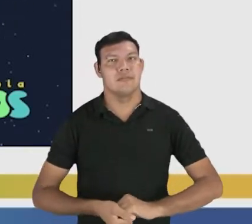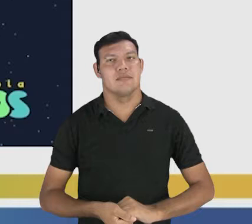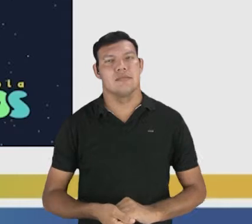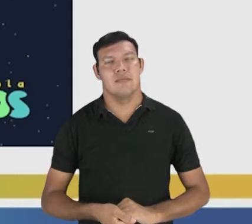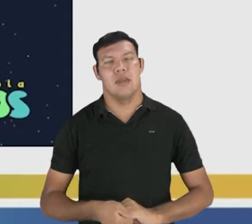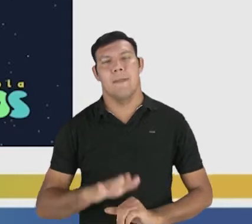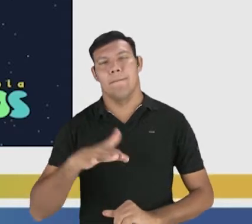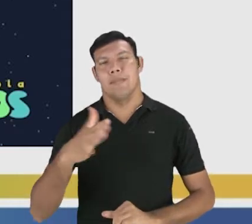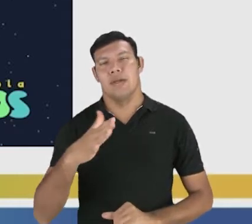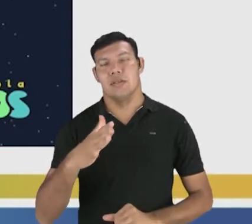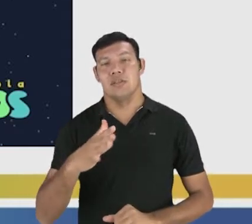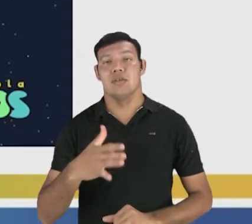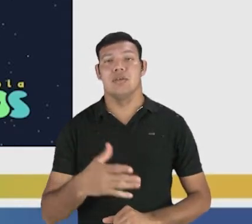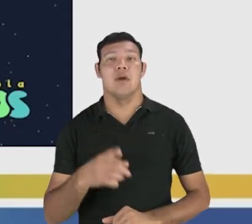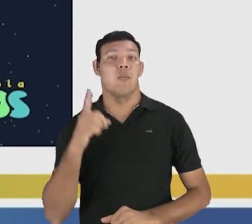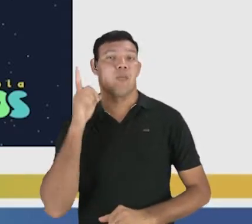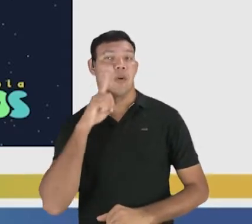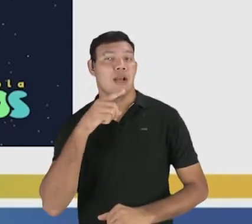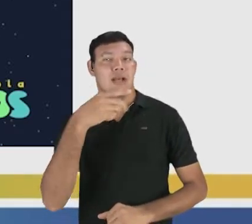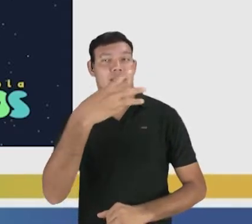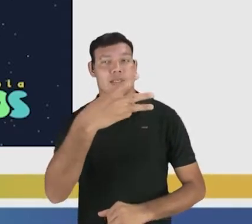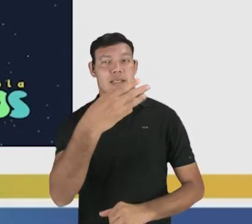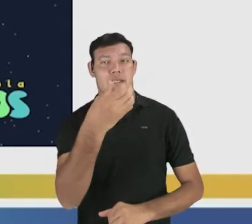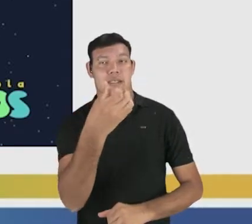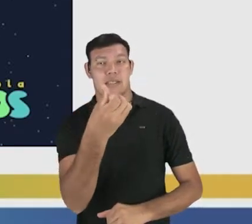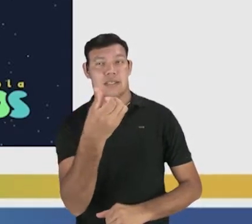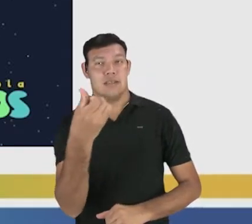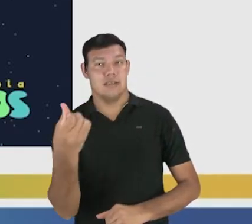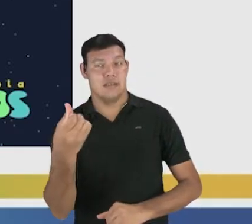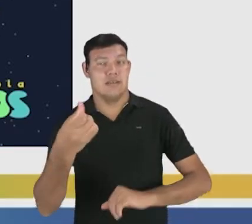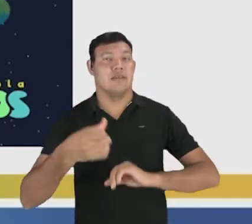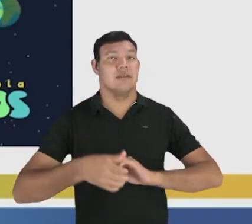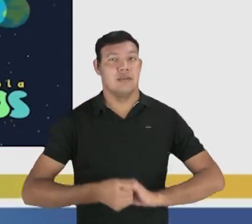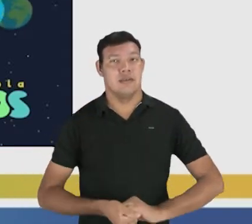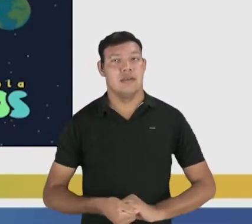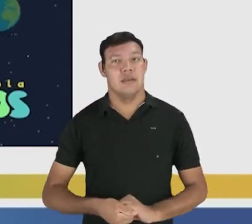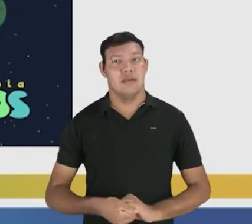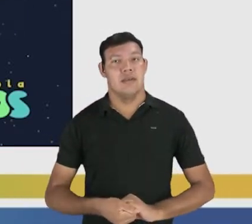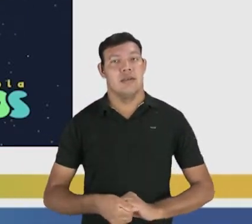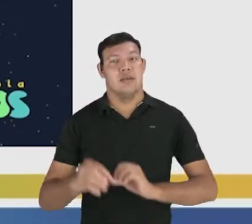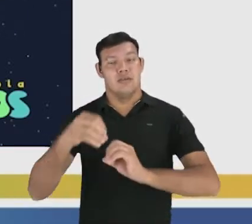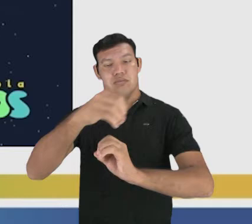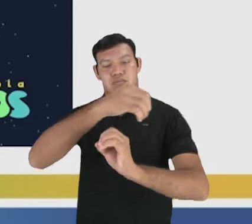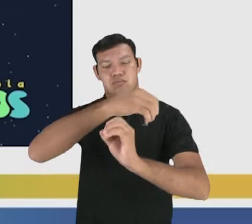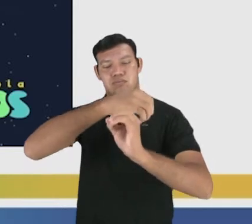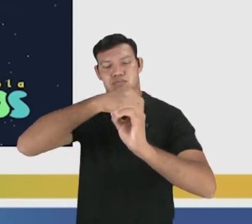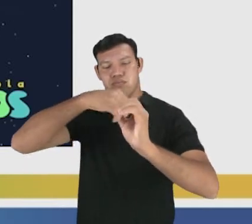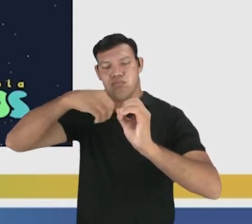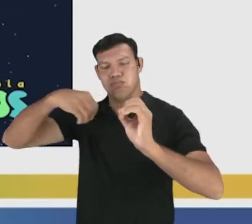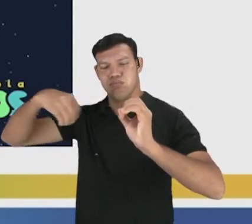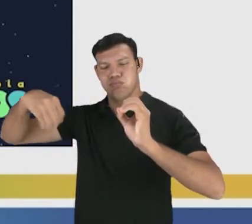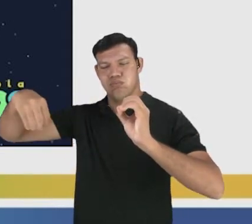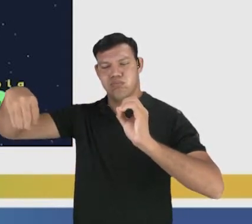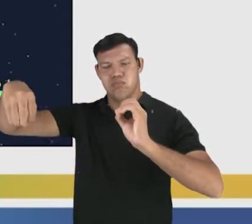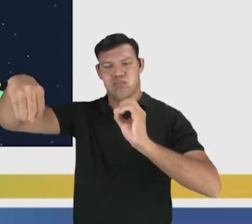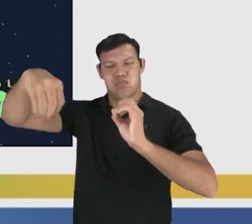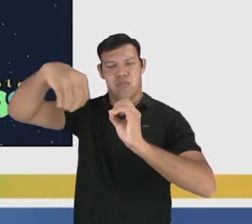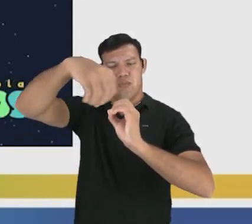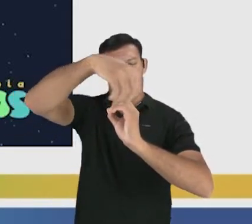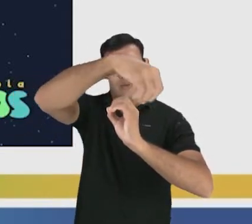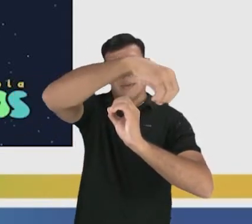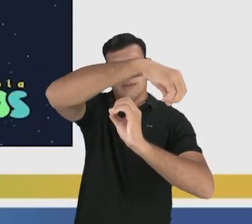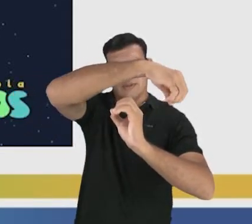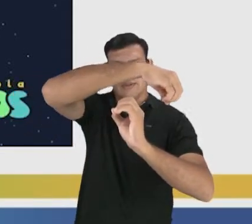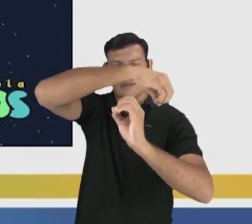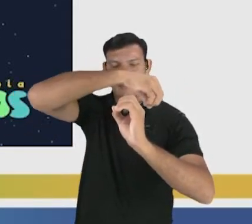de 366 dias. Nesse caso, esse movimento, a Terra ela vai fazer todo um percurso